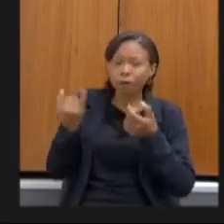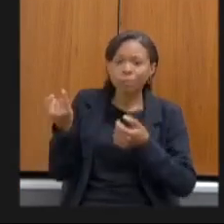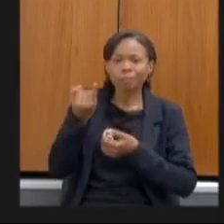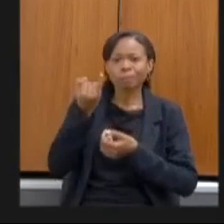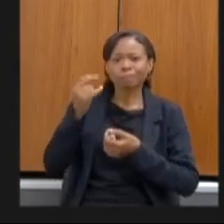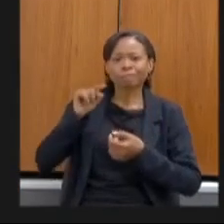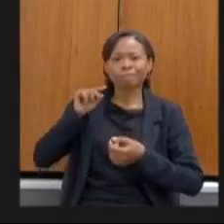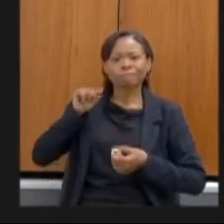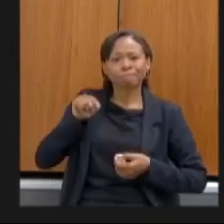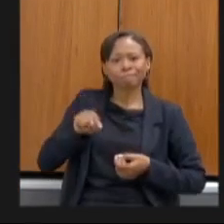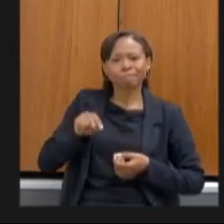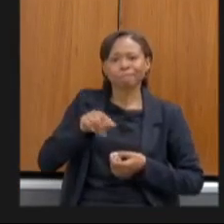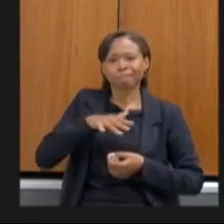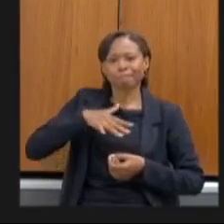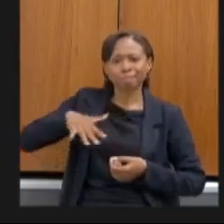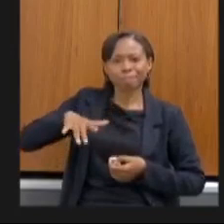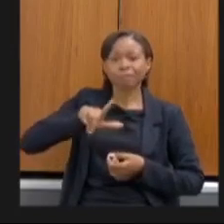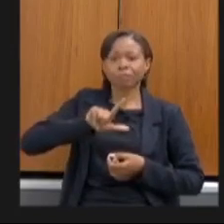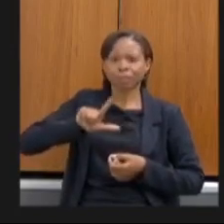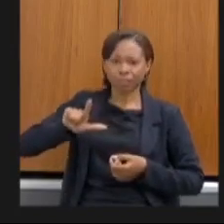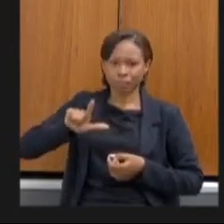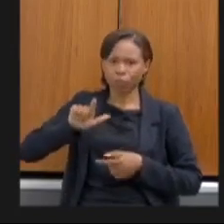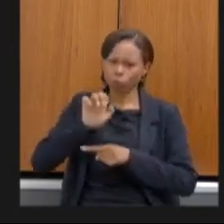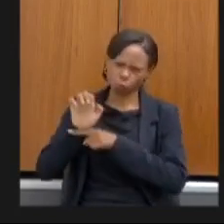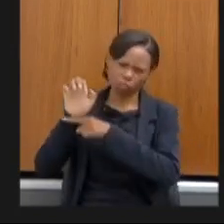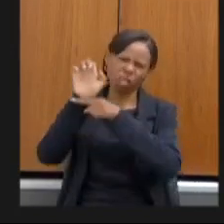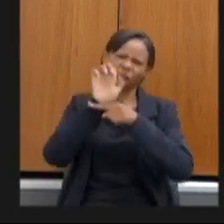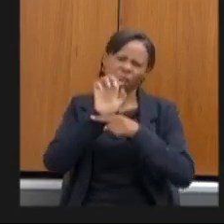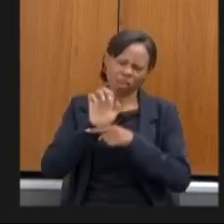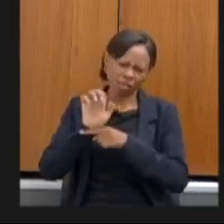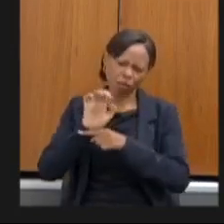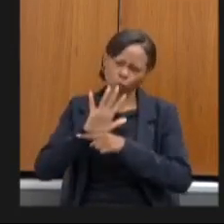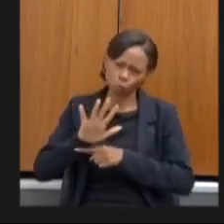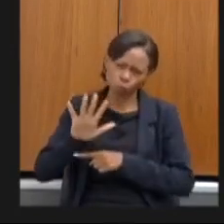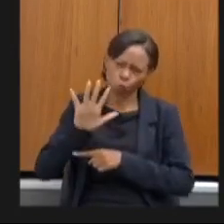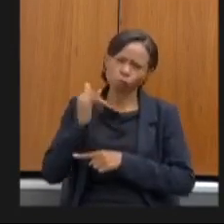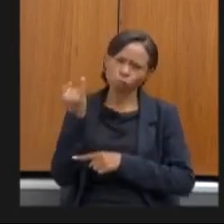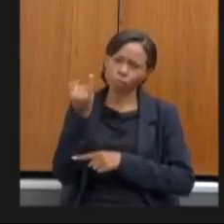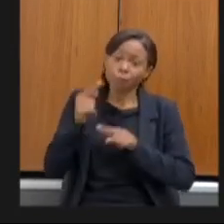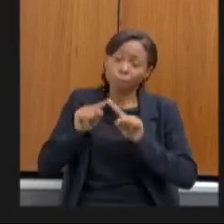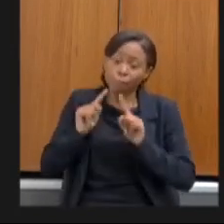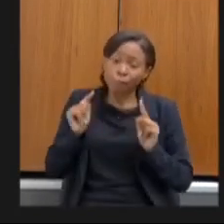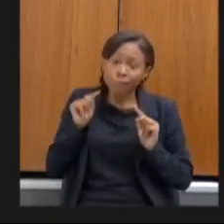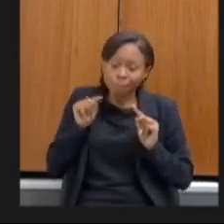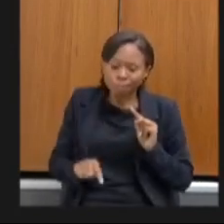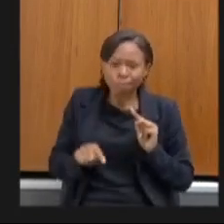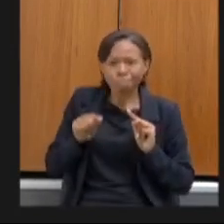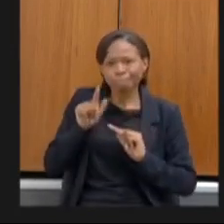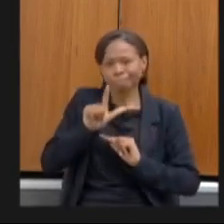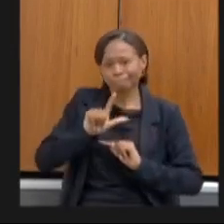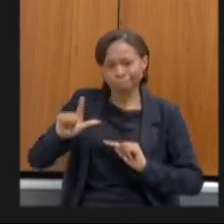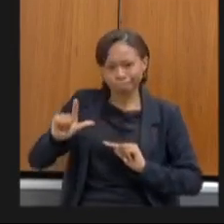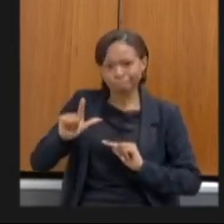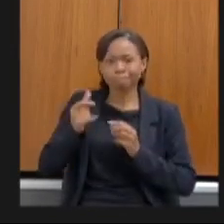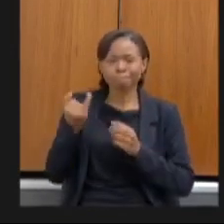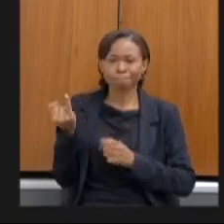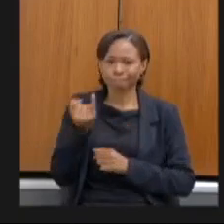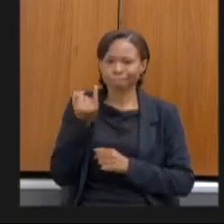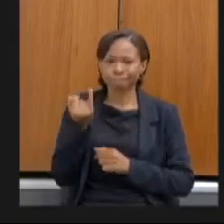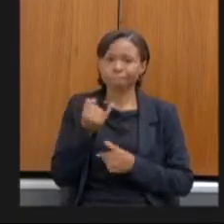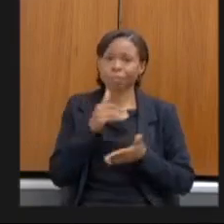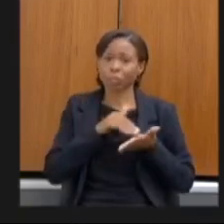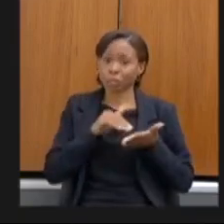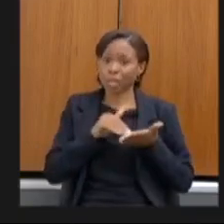especial para nós é importante que esse cavalo fazendo espírito EA forma como a secretaria vem